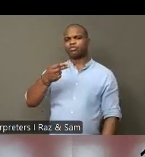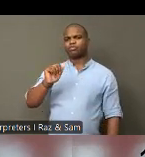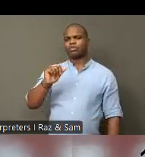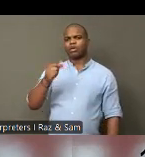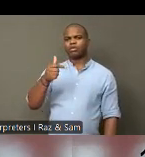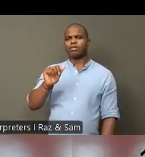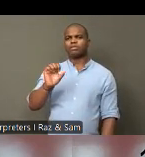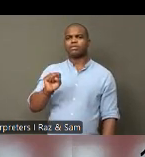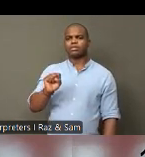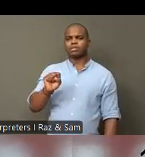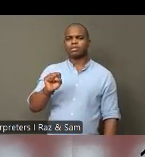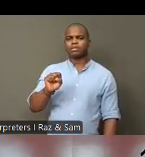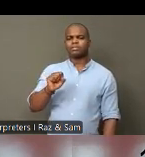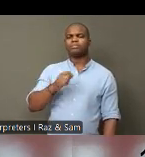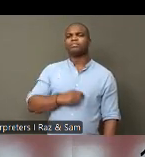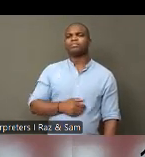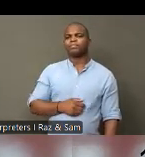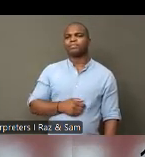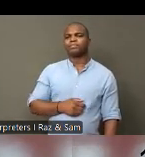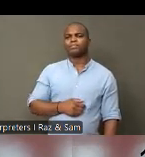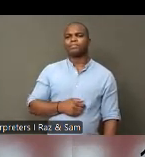2028. Próximo.